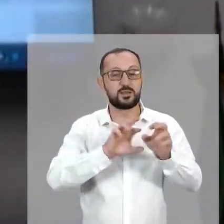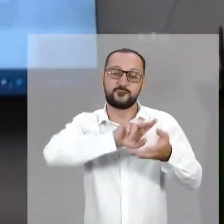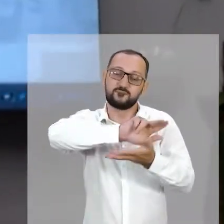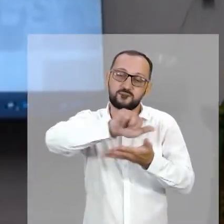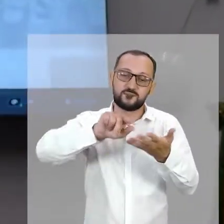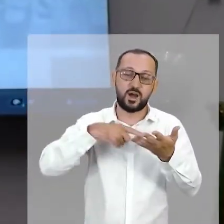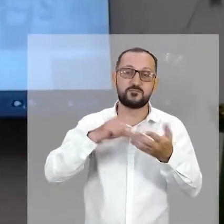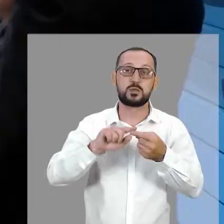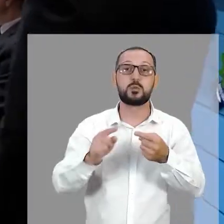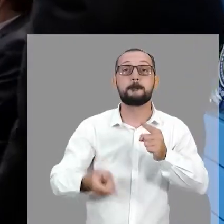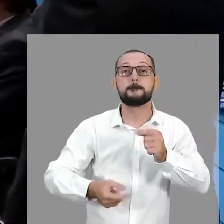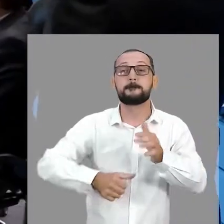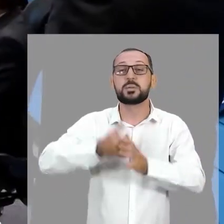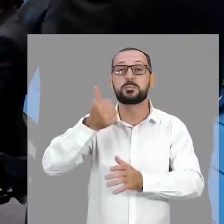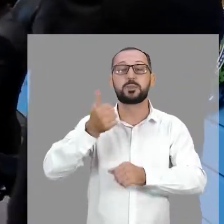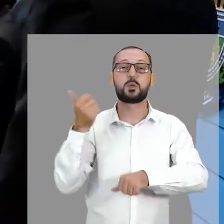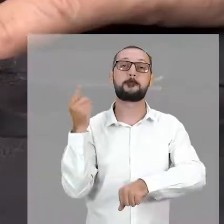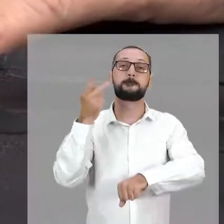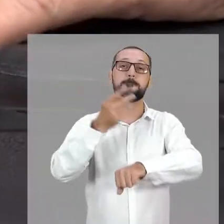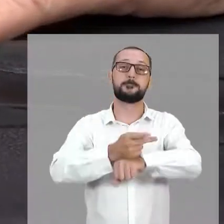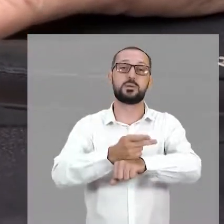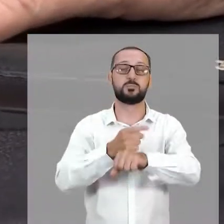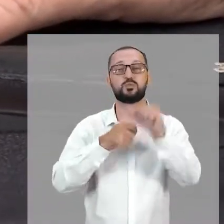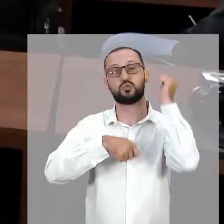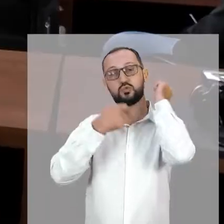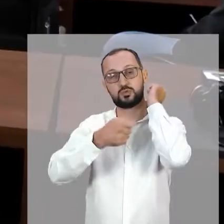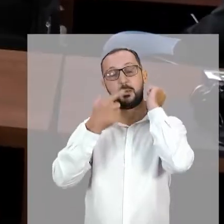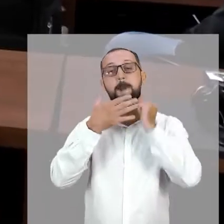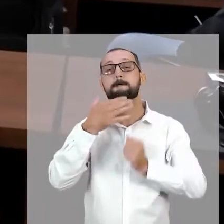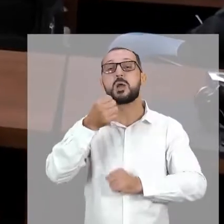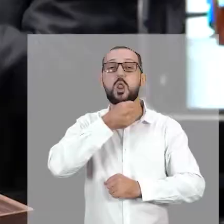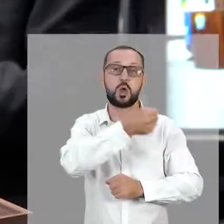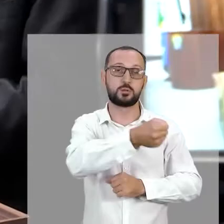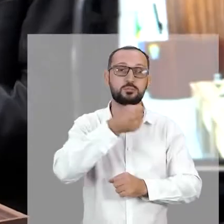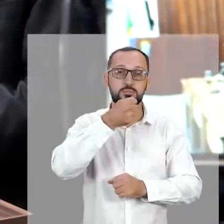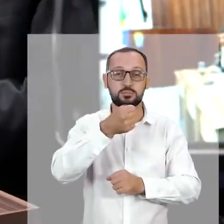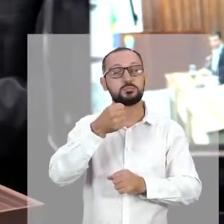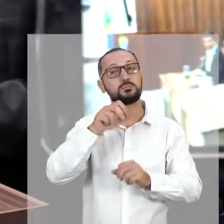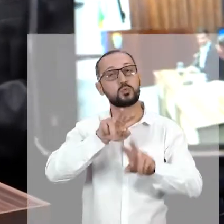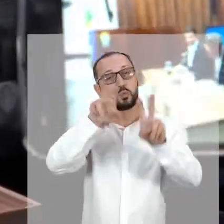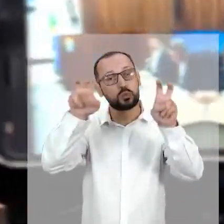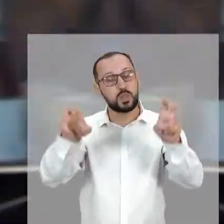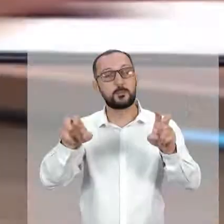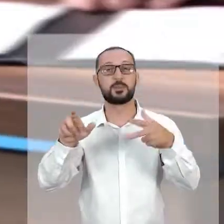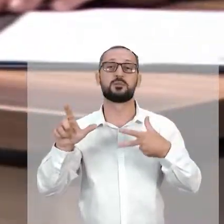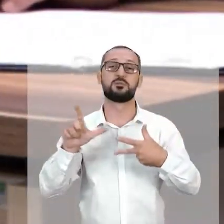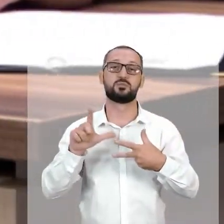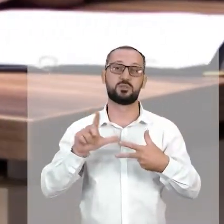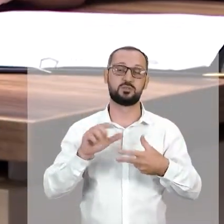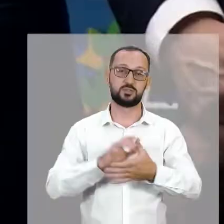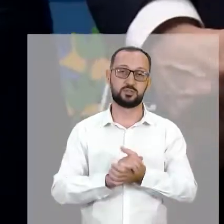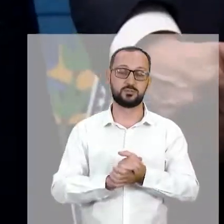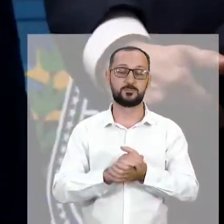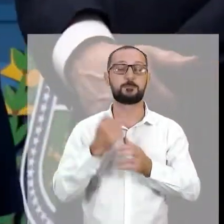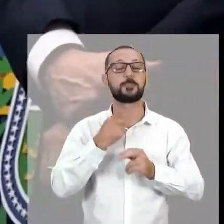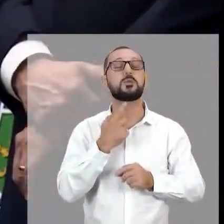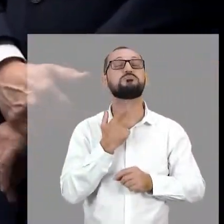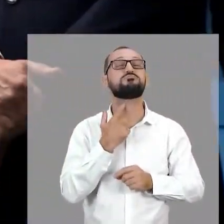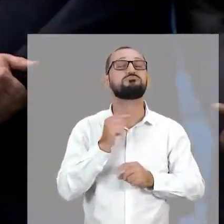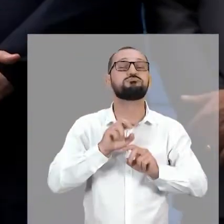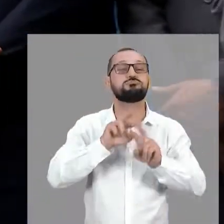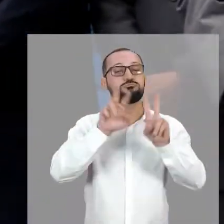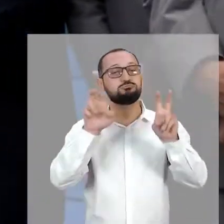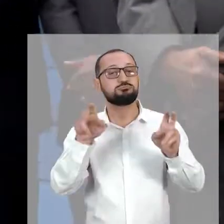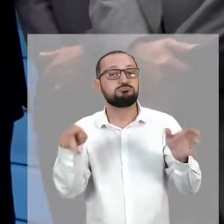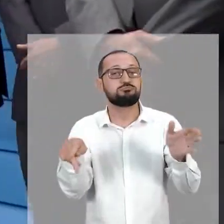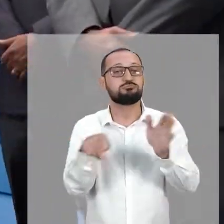primeiro prêmio de jornalismo, para reconhecer as melhores reportagens sobre o Legislativo. O protocolo de intenções da